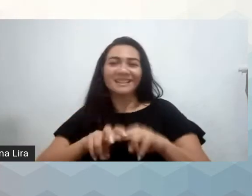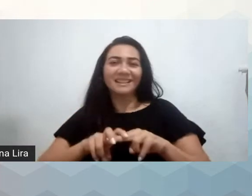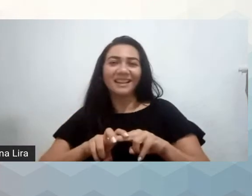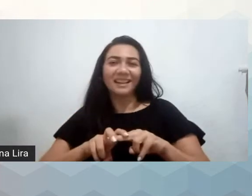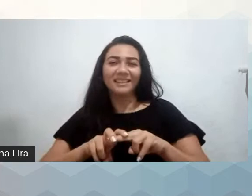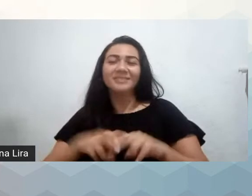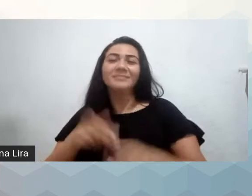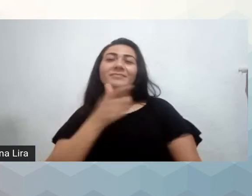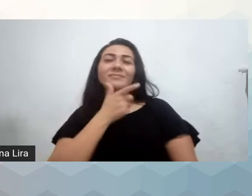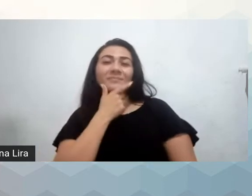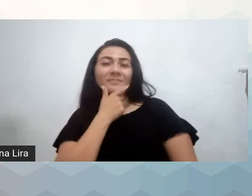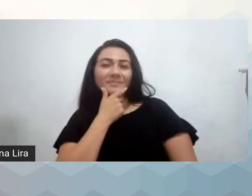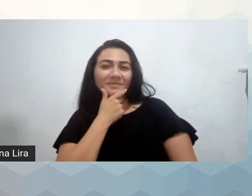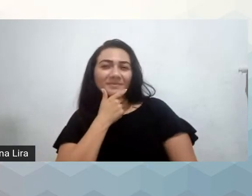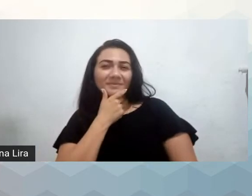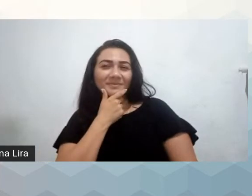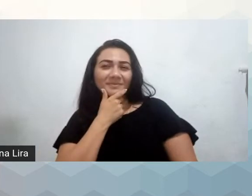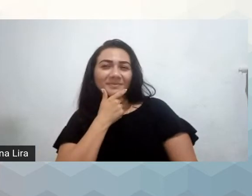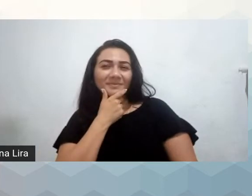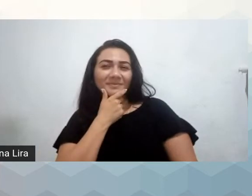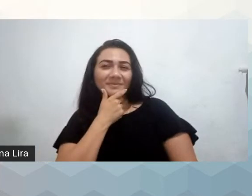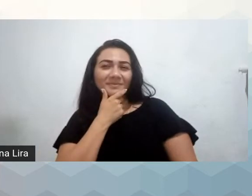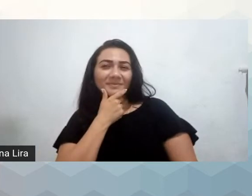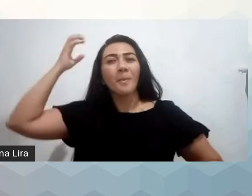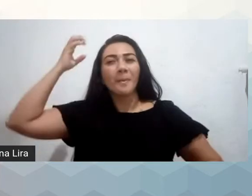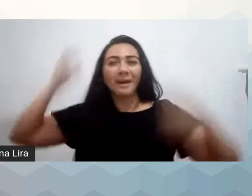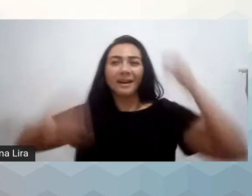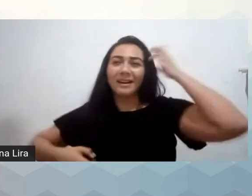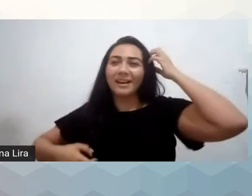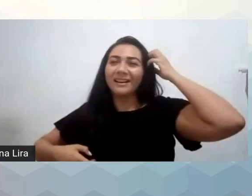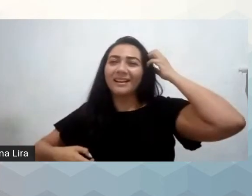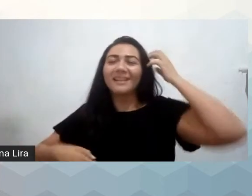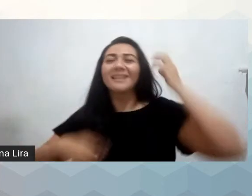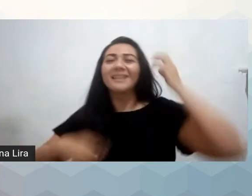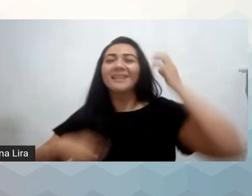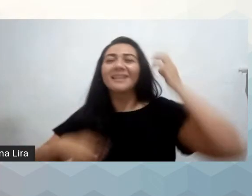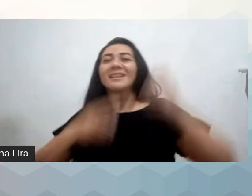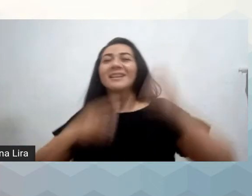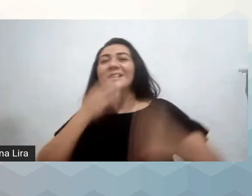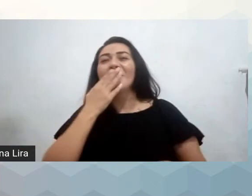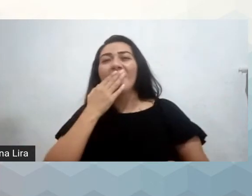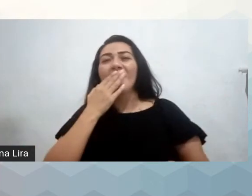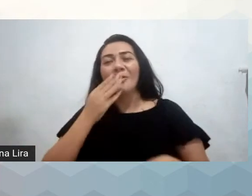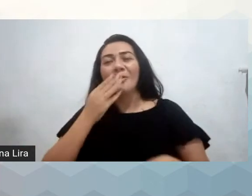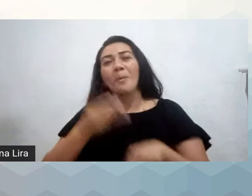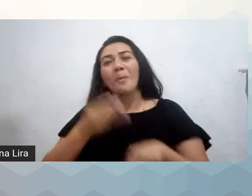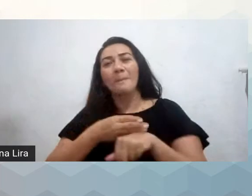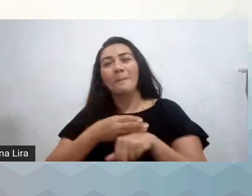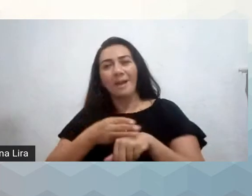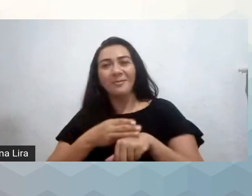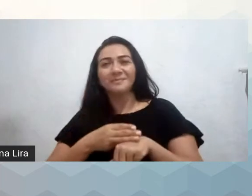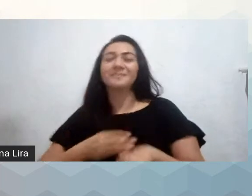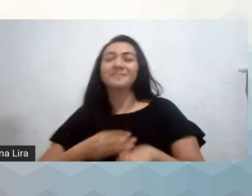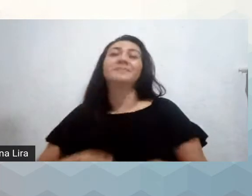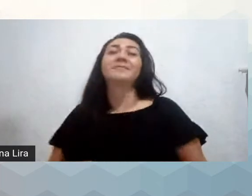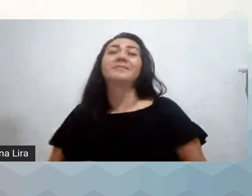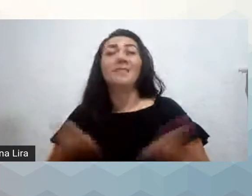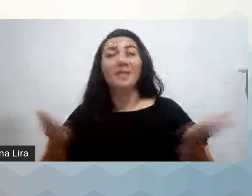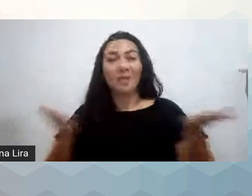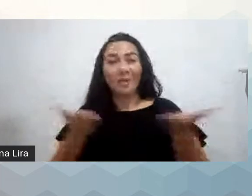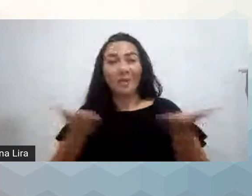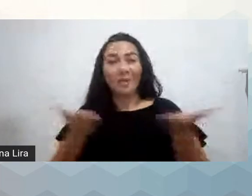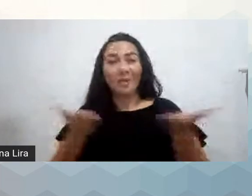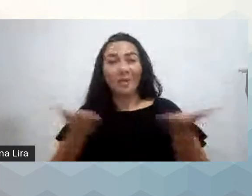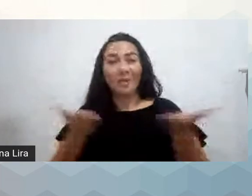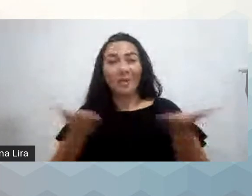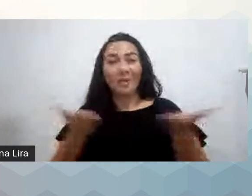macaca, que está na cor marrom escura. Quem está conosco hoje aqui na nossa